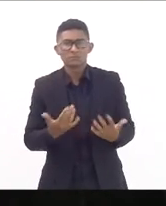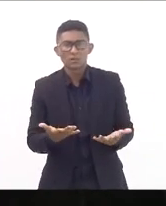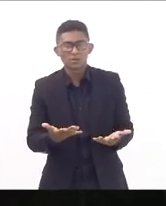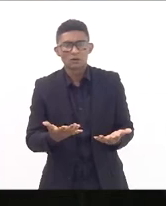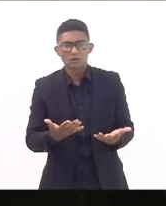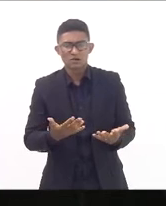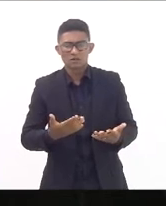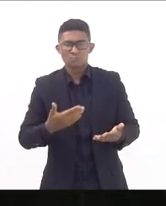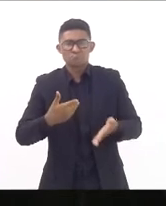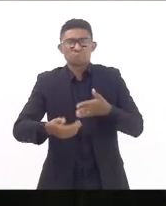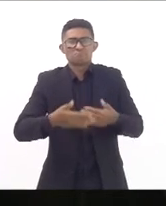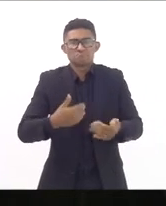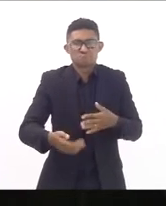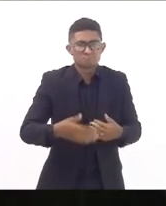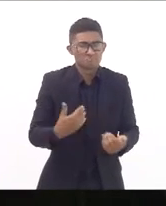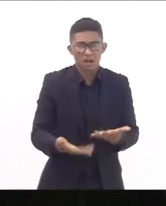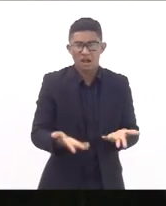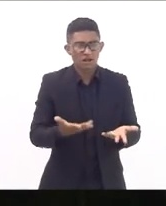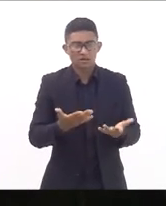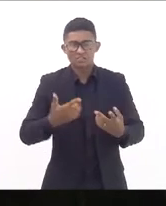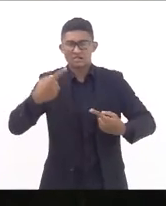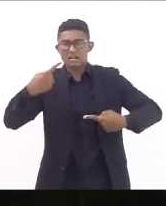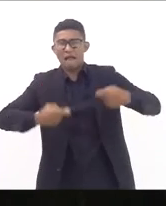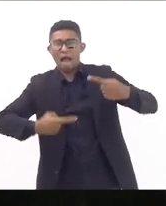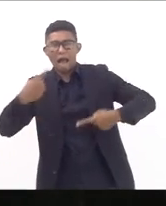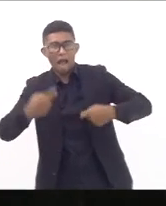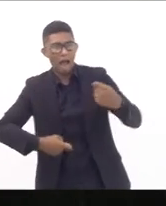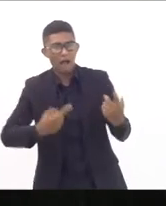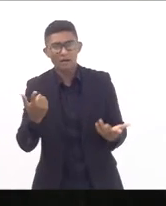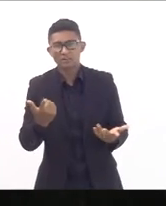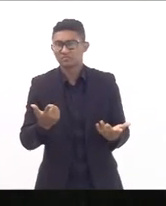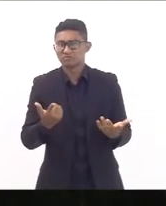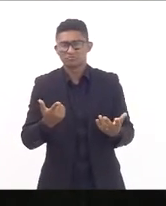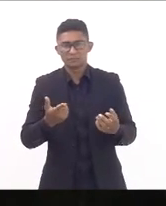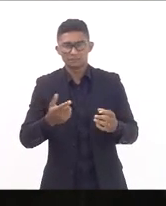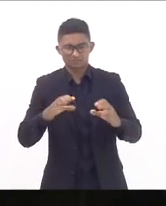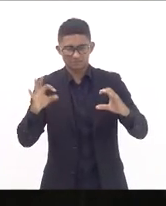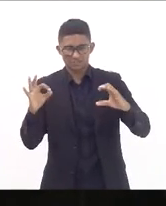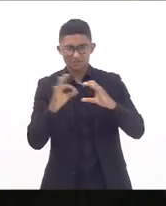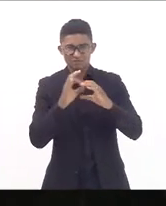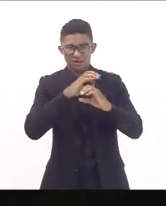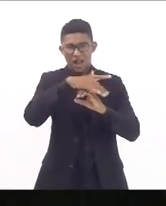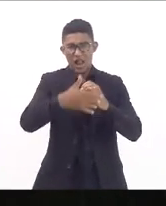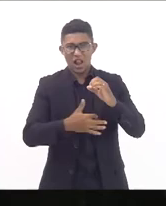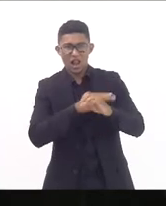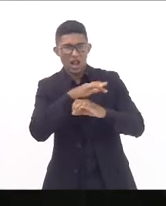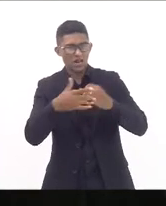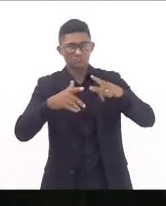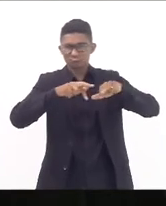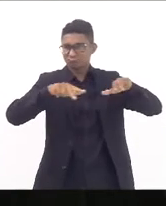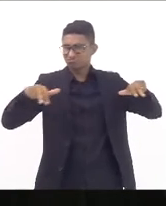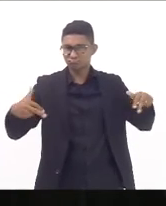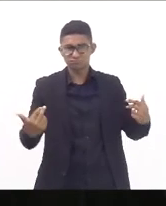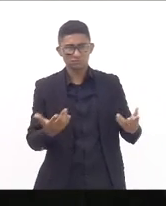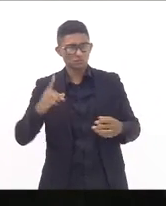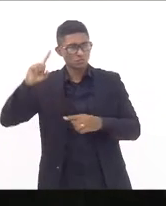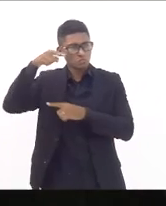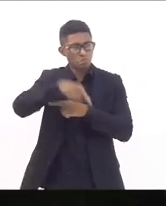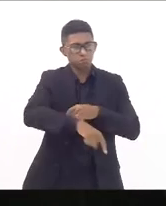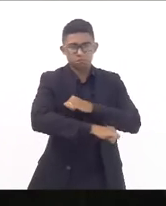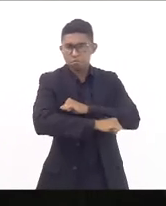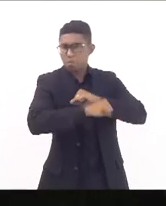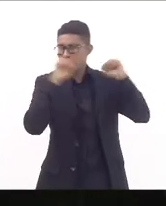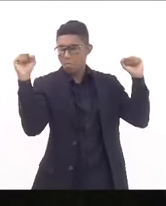química, nem tampouco nuclear. Então, é um assunto de uma